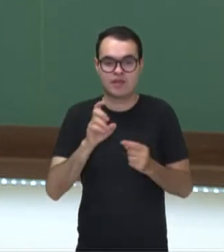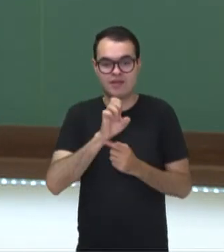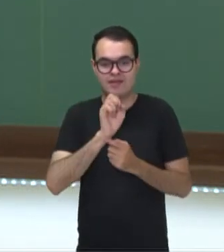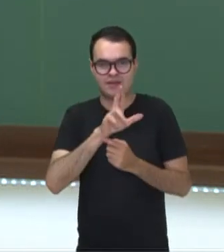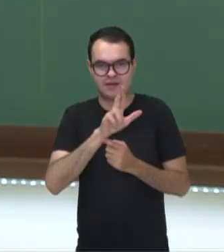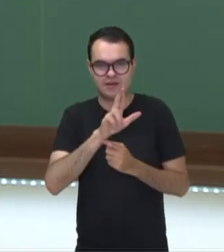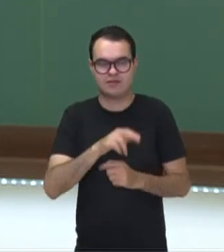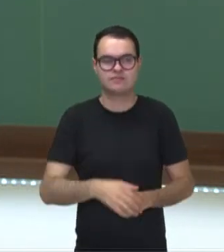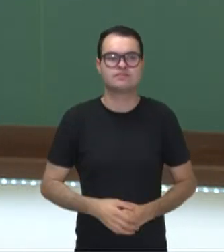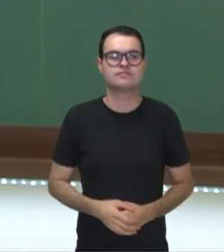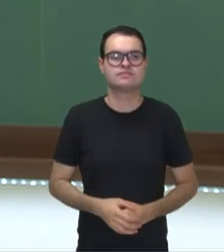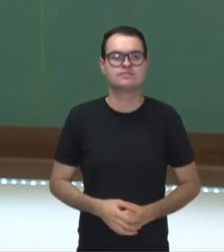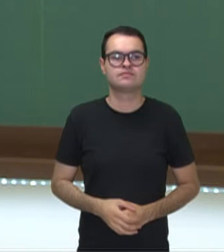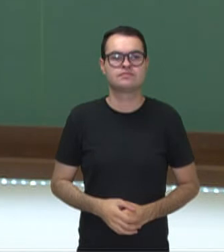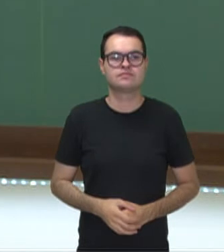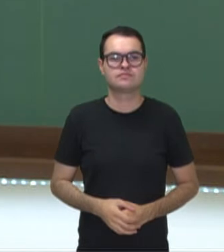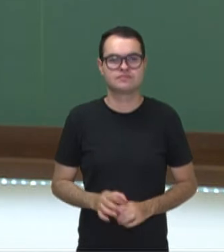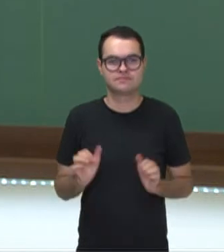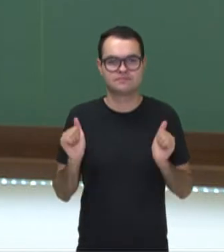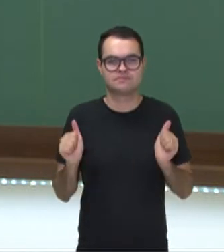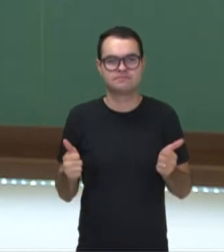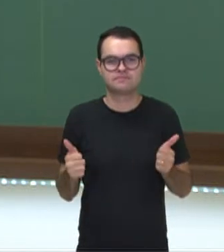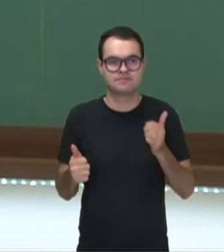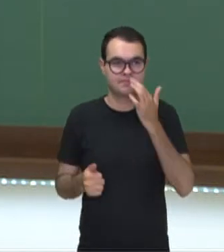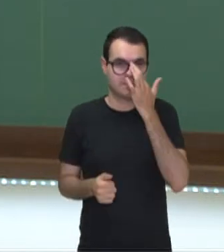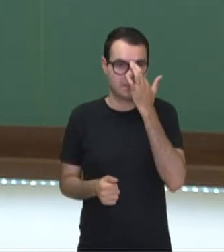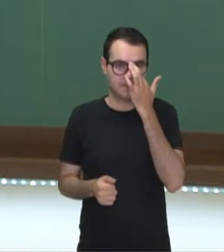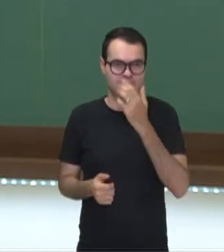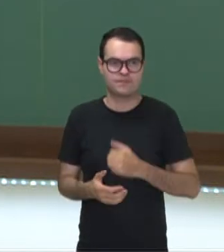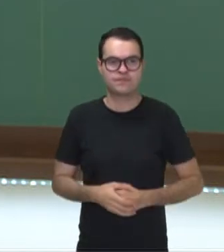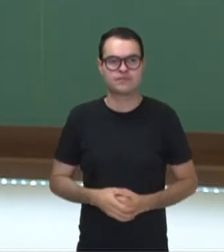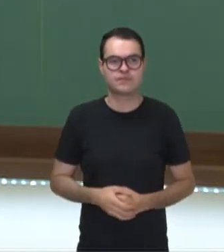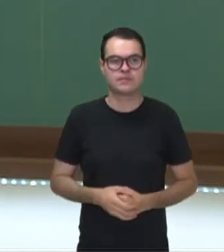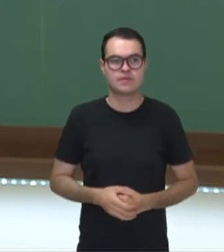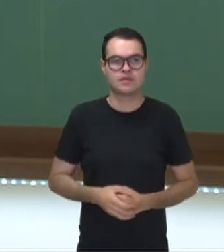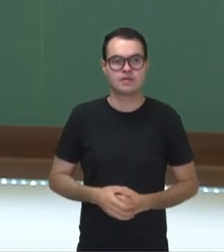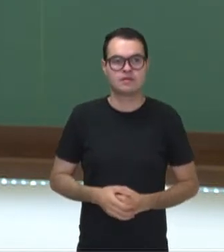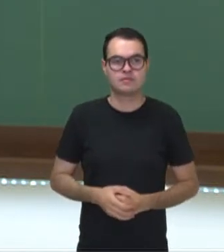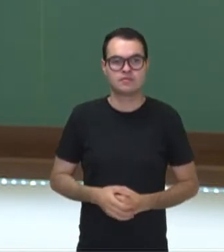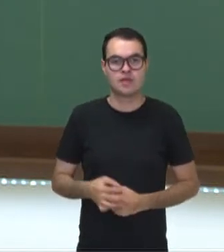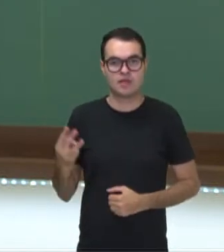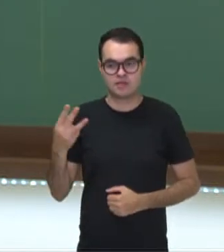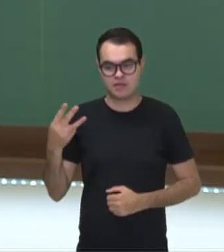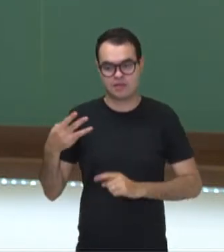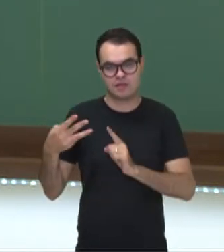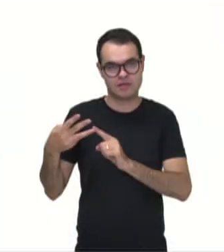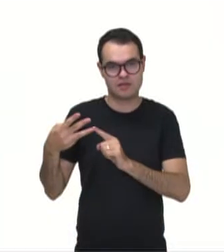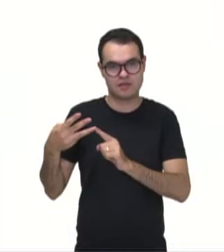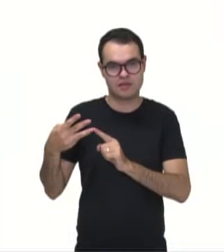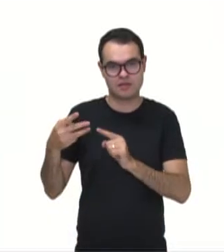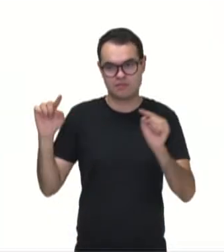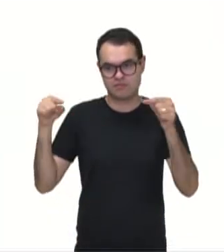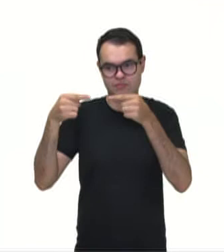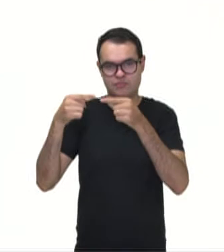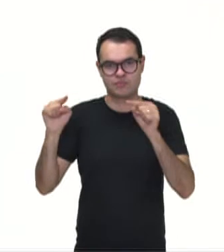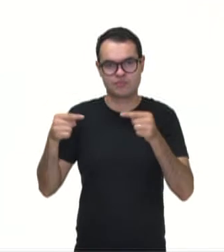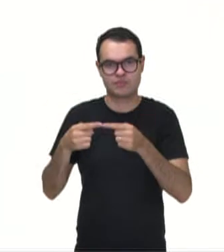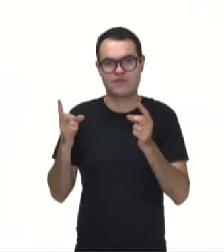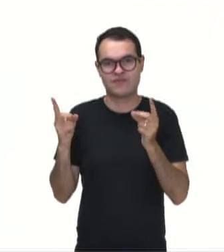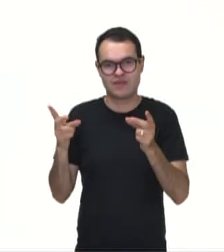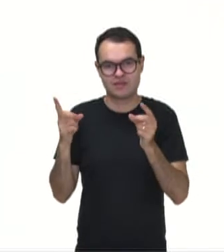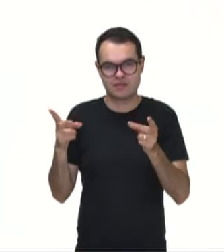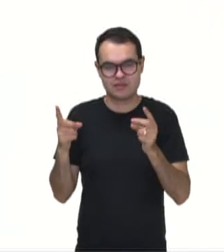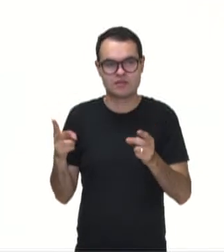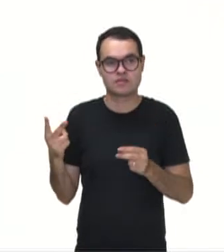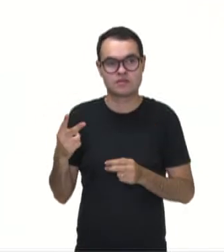em er. Certo? Escrever é terceira conjugação. Vender é